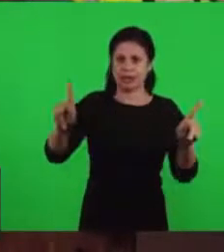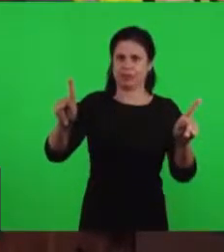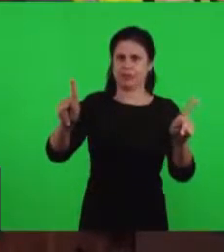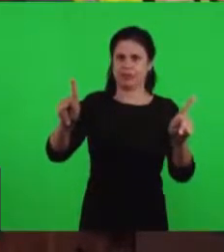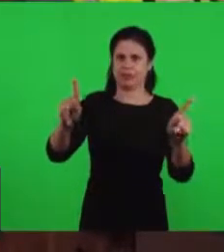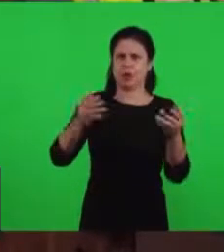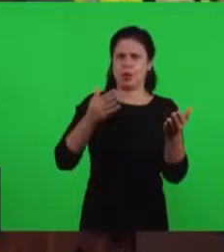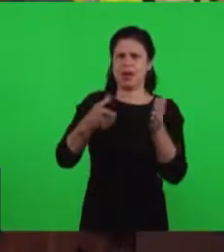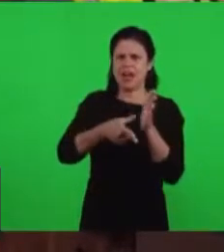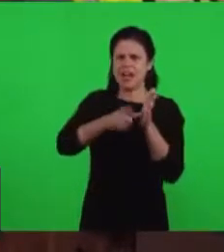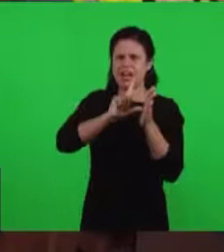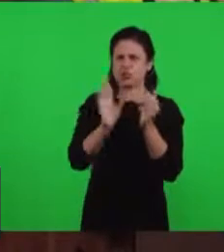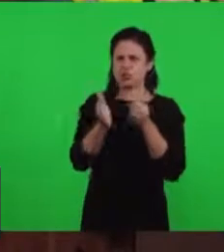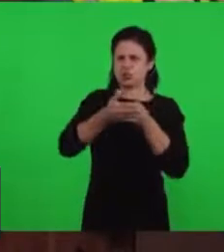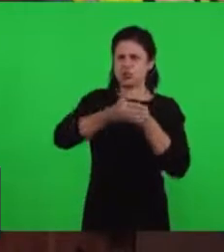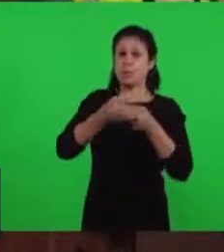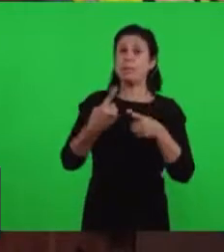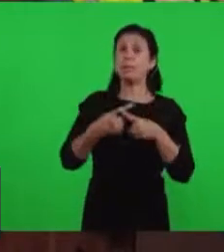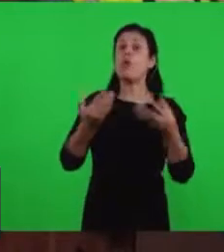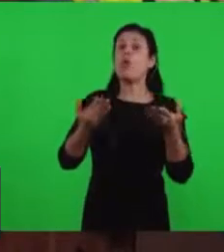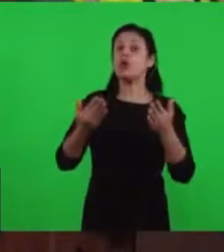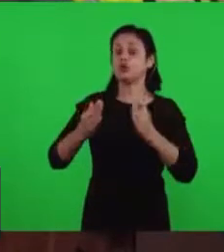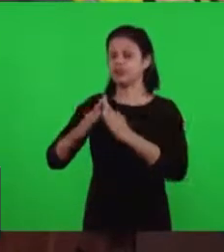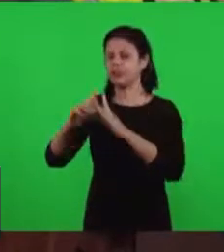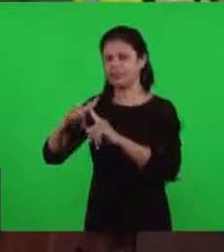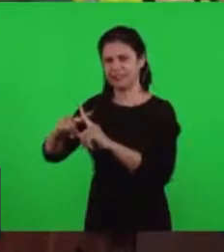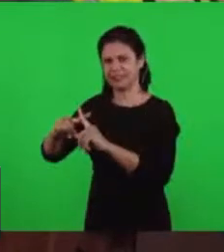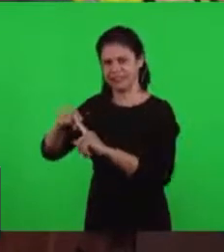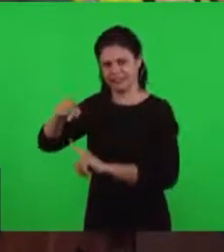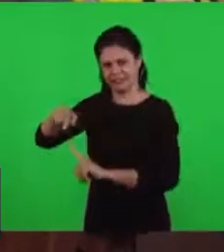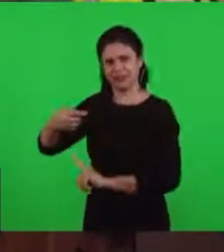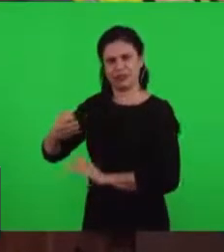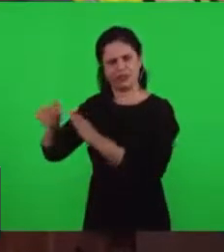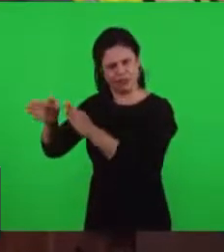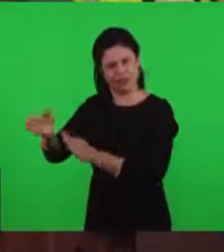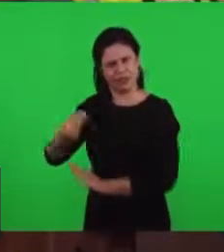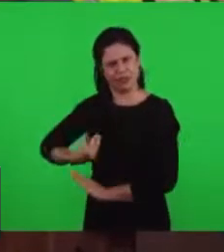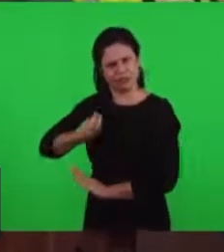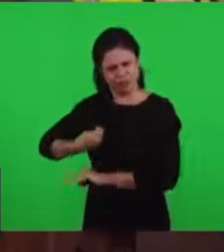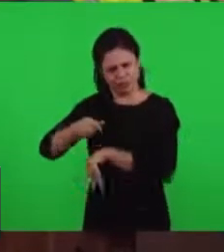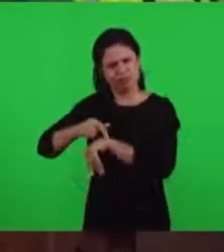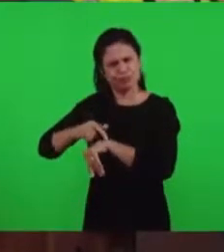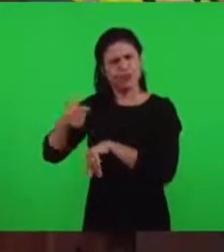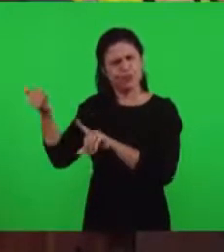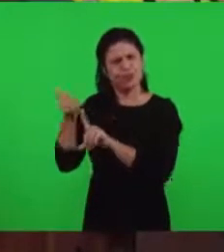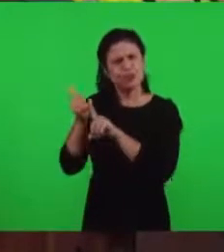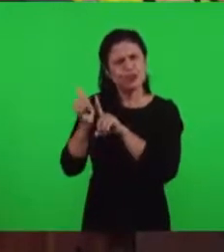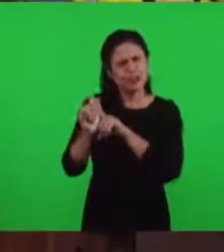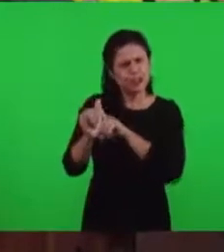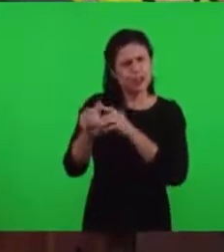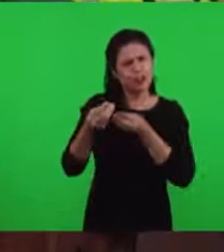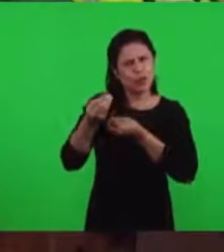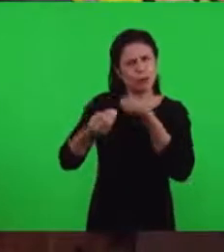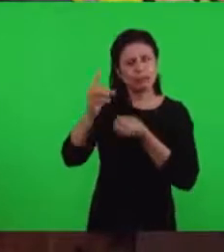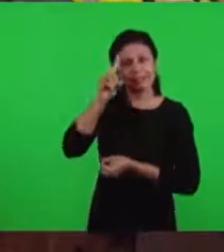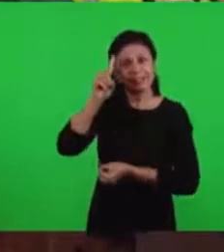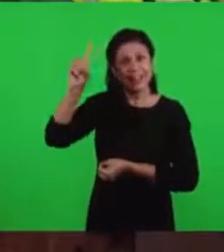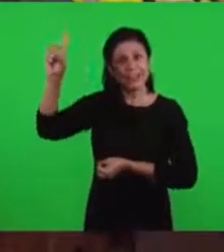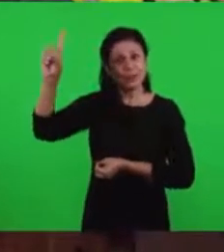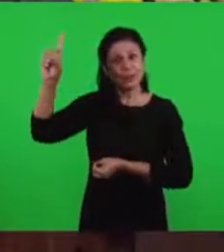momento onde deus o espírito